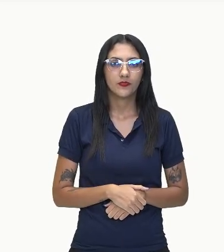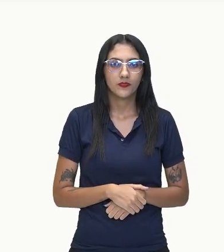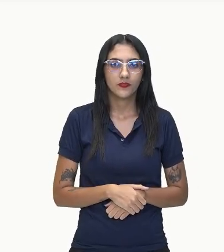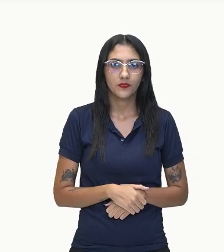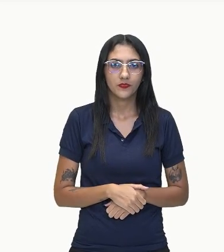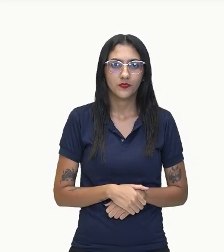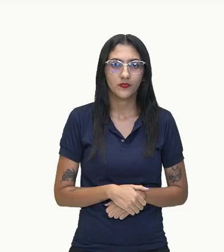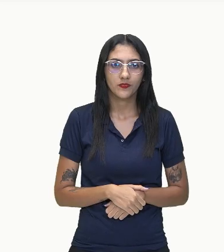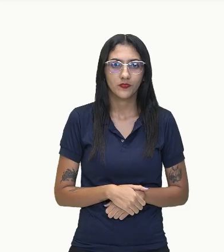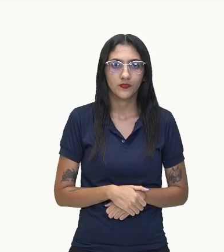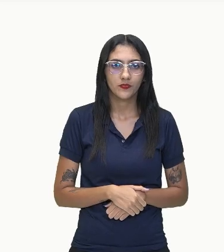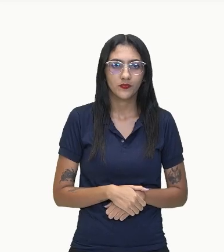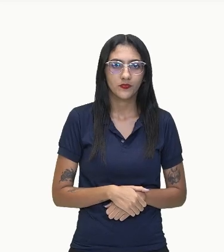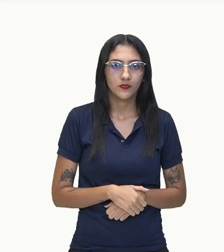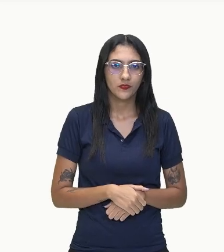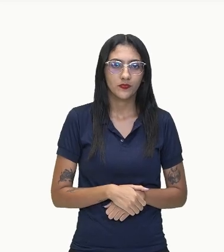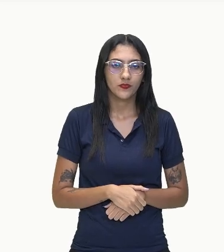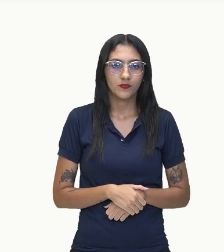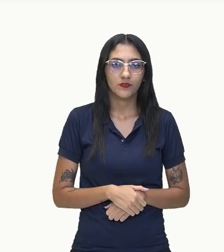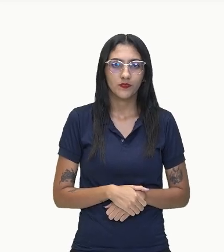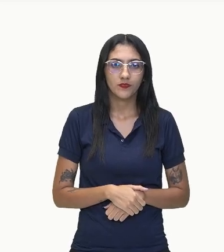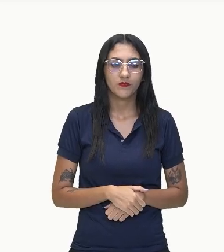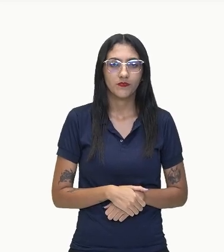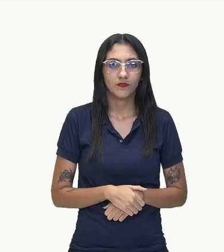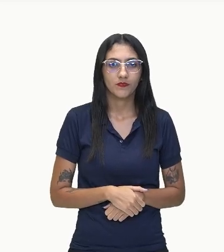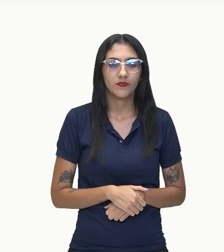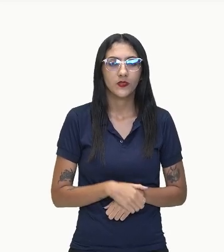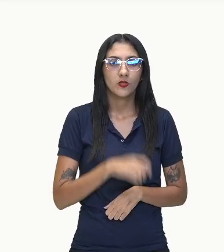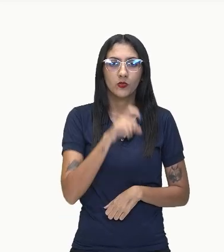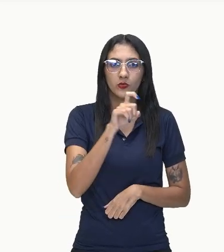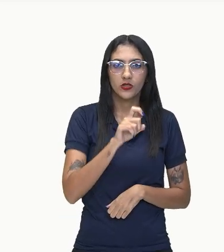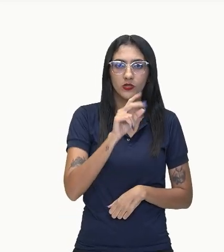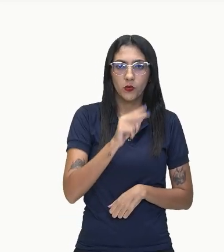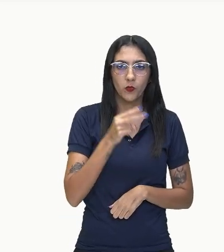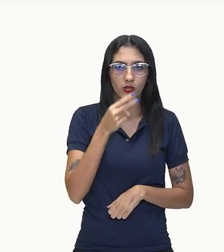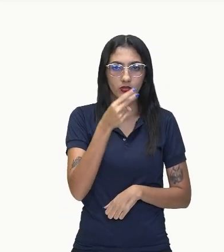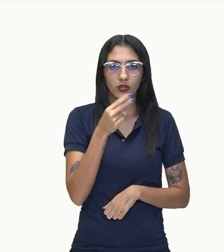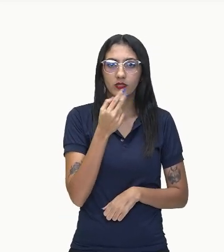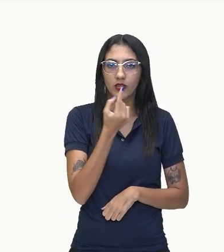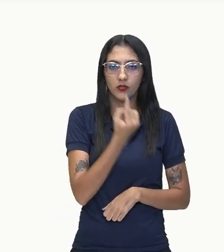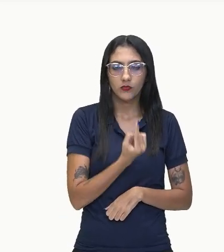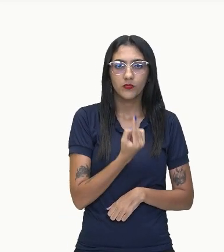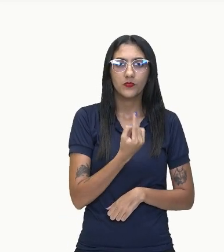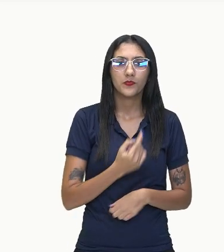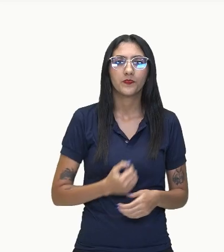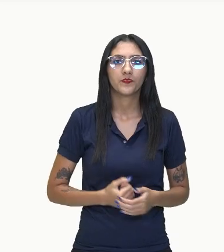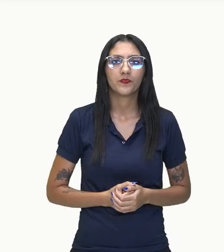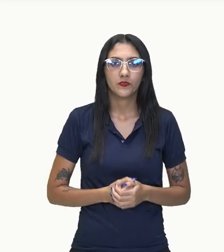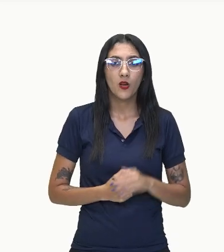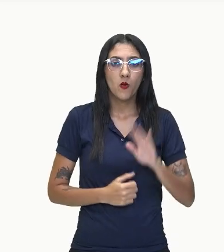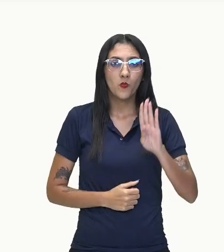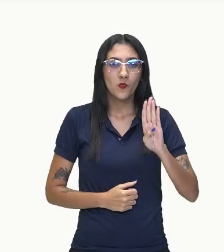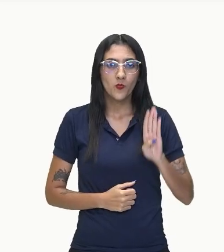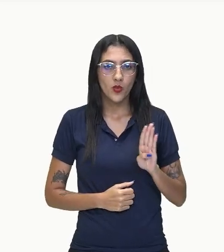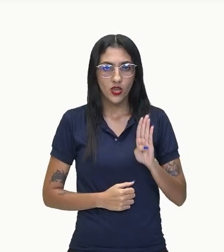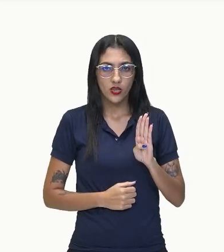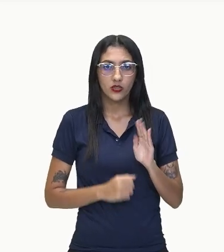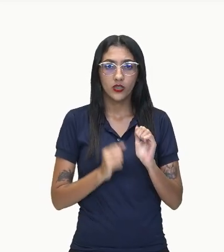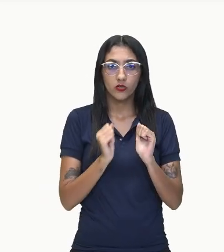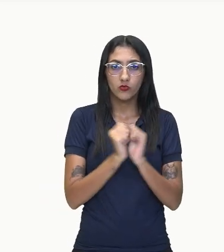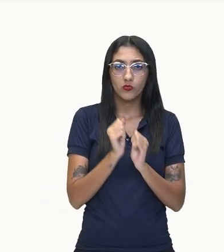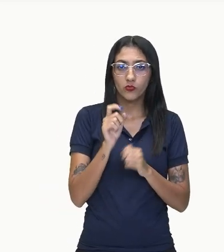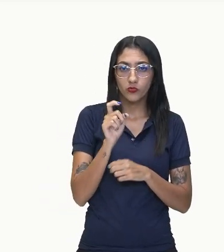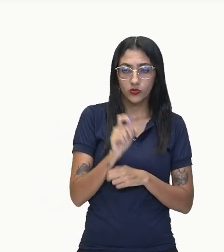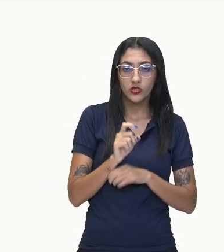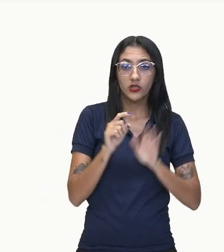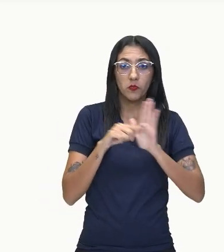O a é o valor que acompanha o x ao quadrado, que nesse caso é o 1. O b é o valor que acompanha o x, é o